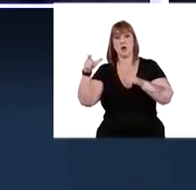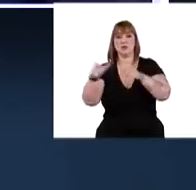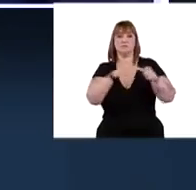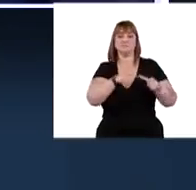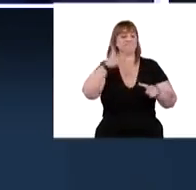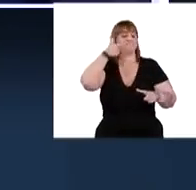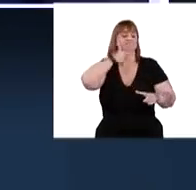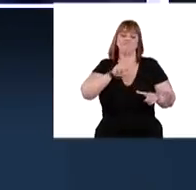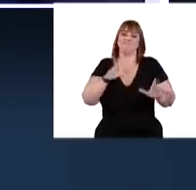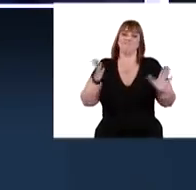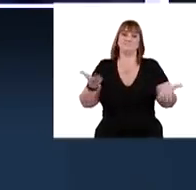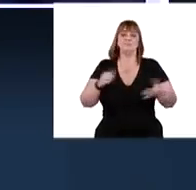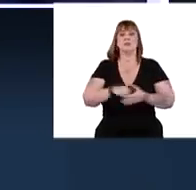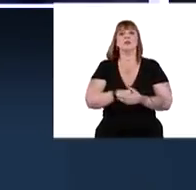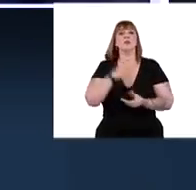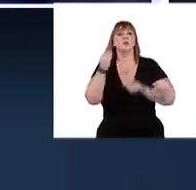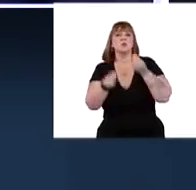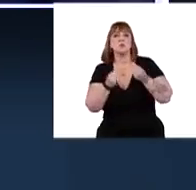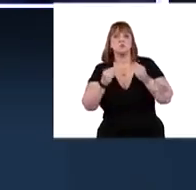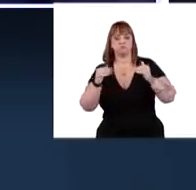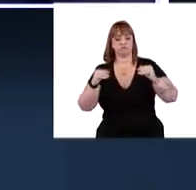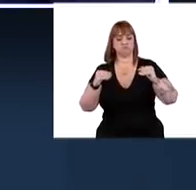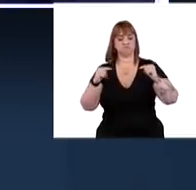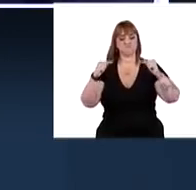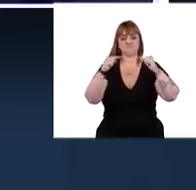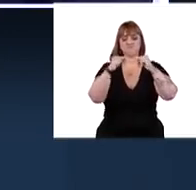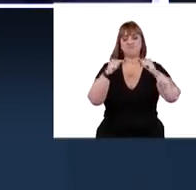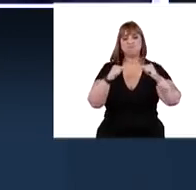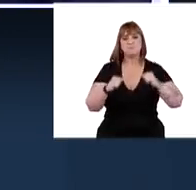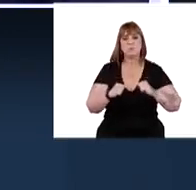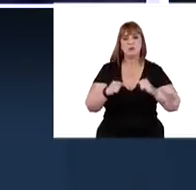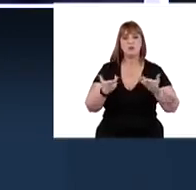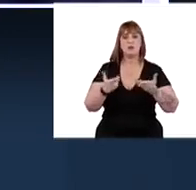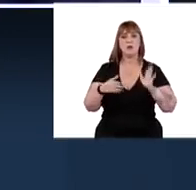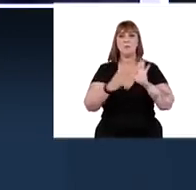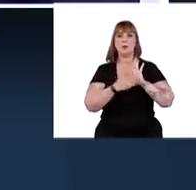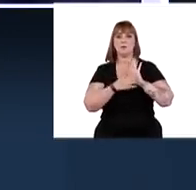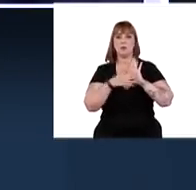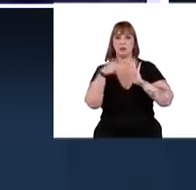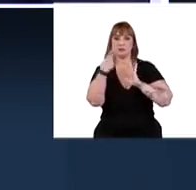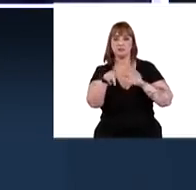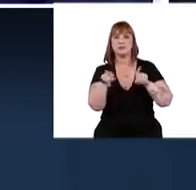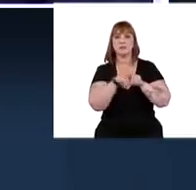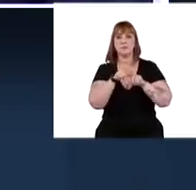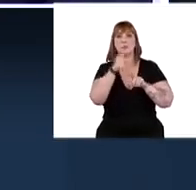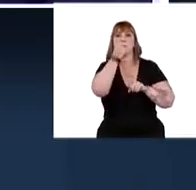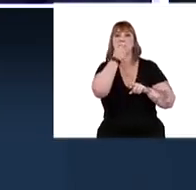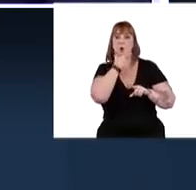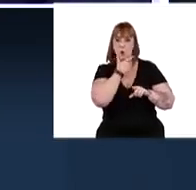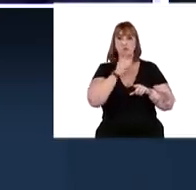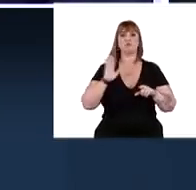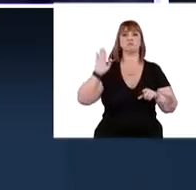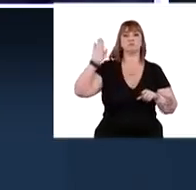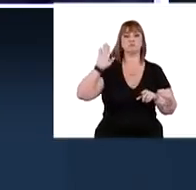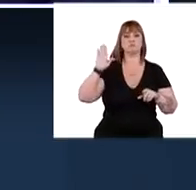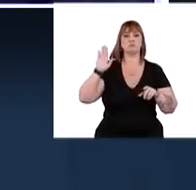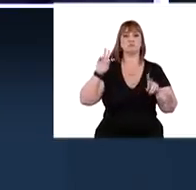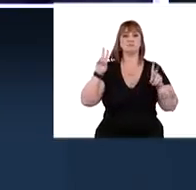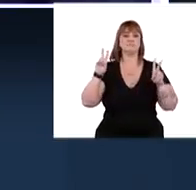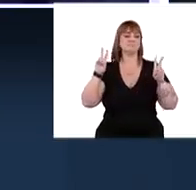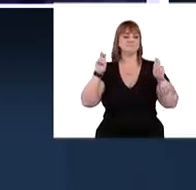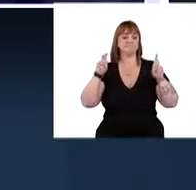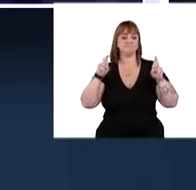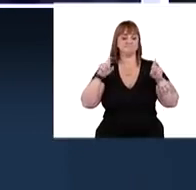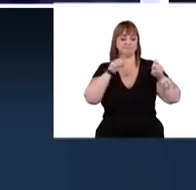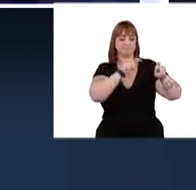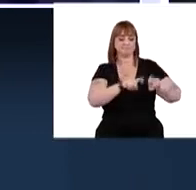gente conseguiria. Então, como conciliar, na proposta da senhora e do candidato Guilherme Boulos, a questão do agronegócio